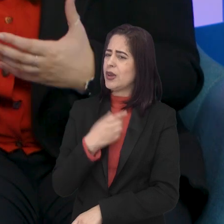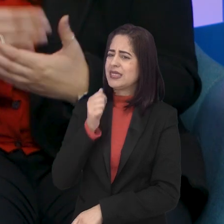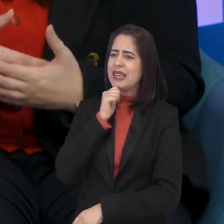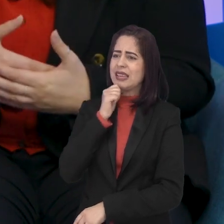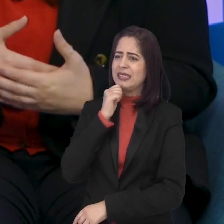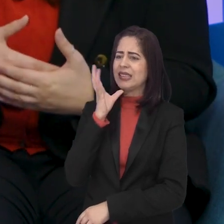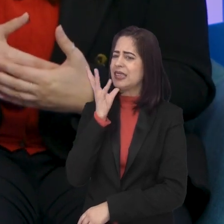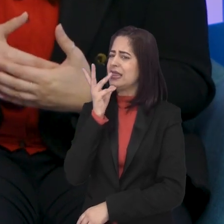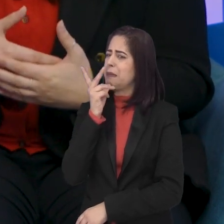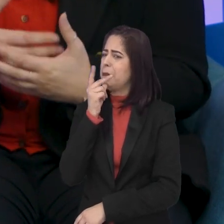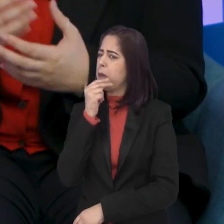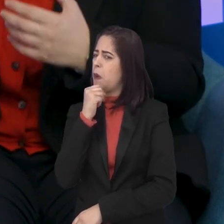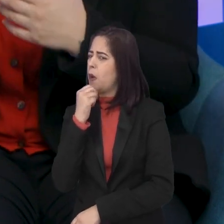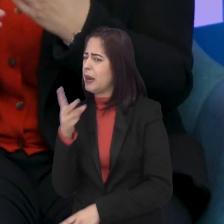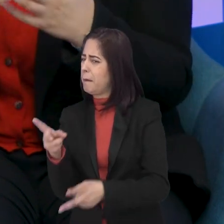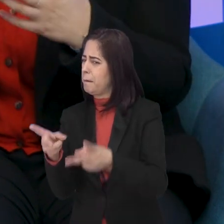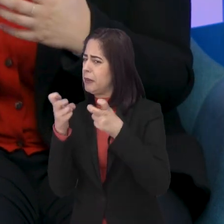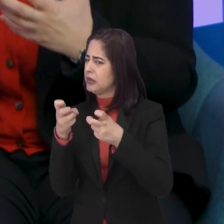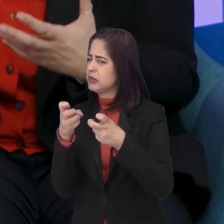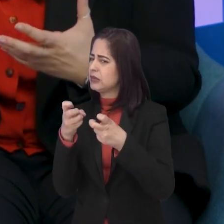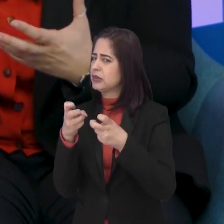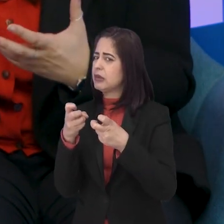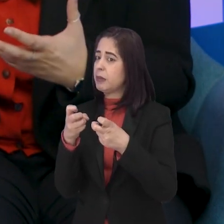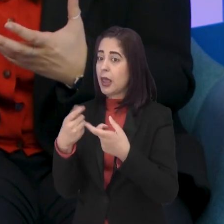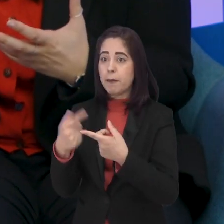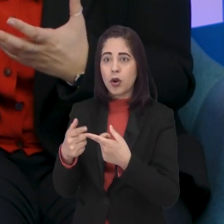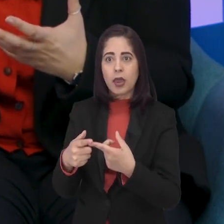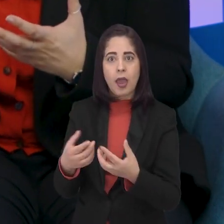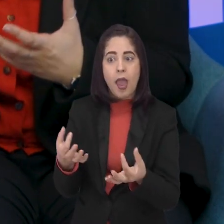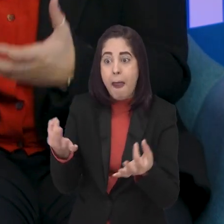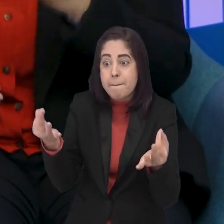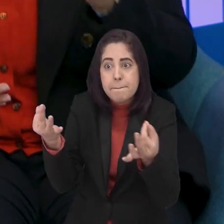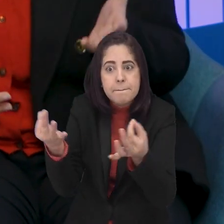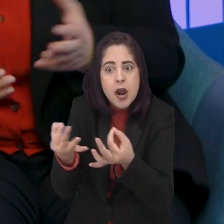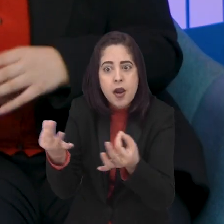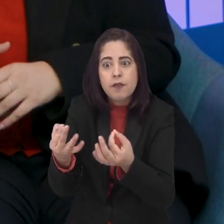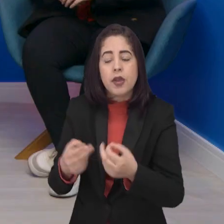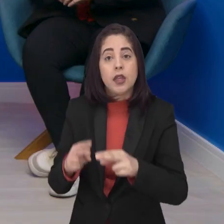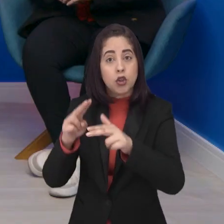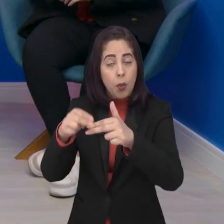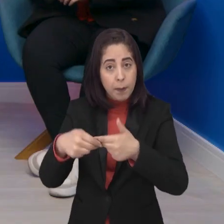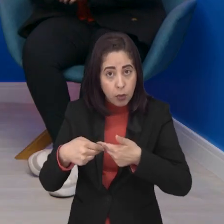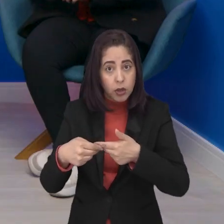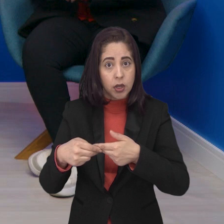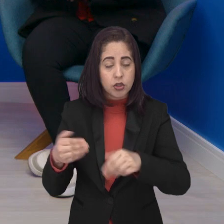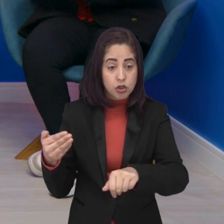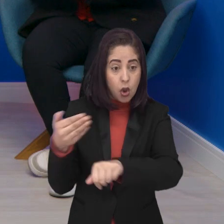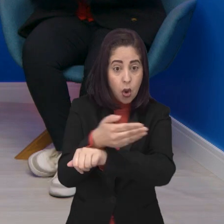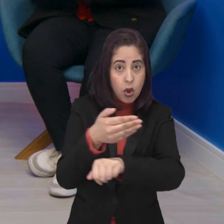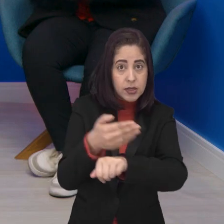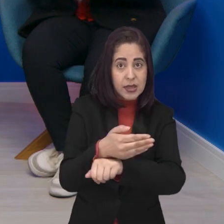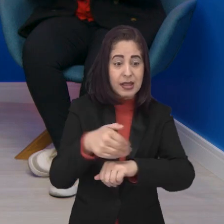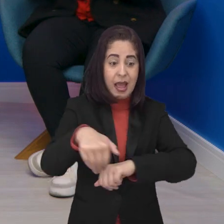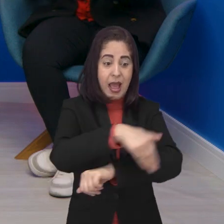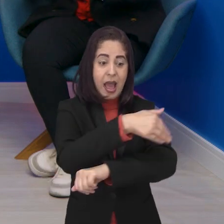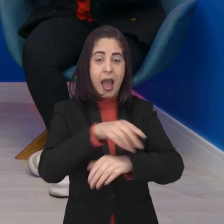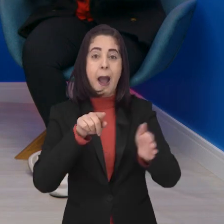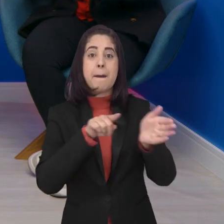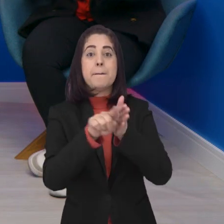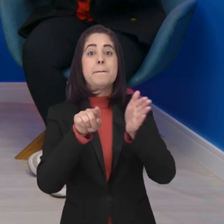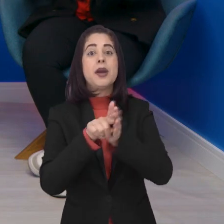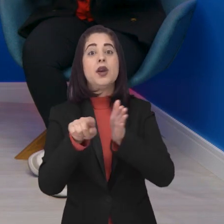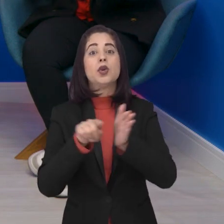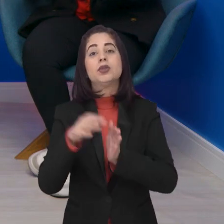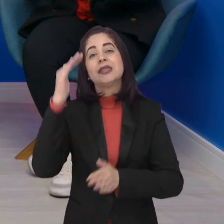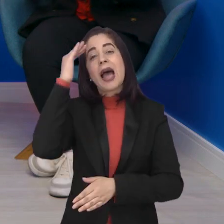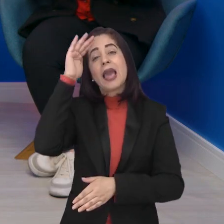entender que é uma inteligência artificial de tão aprimorada que tem sido a ferramenta, né? Por isso que a gente foi até as ruas de São José para falar com a população